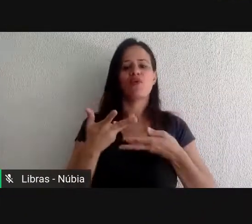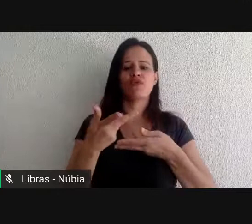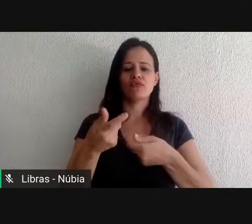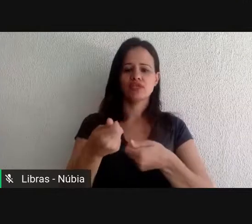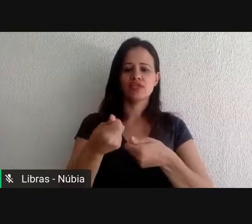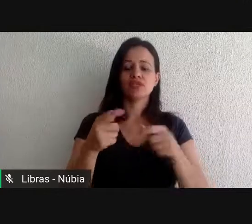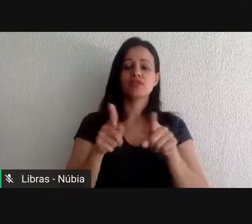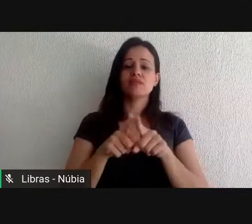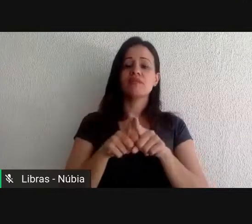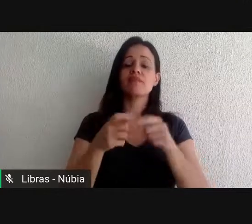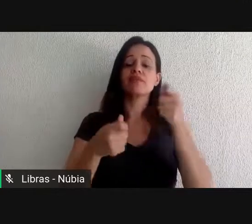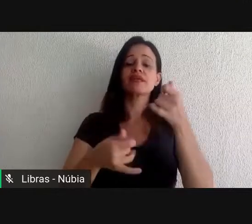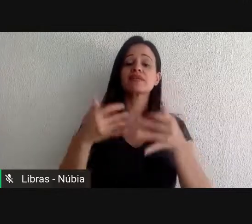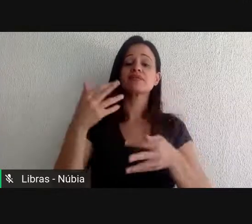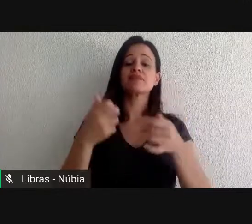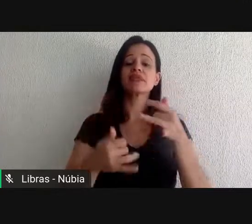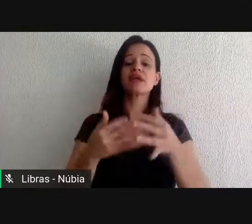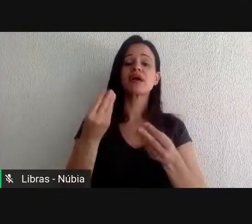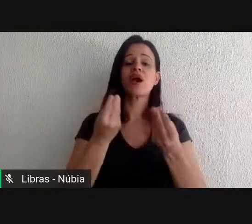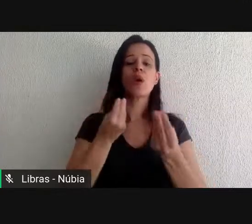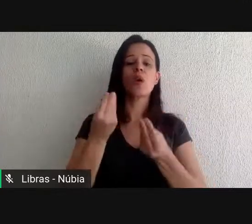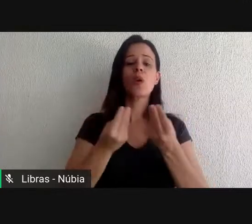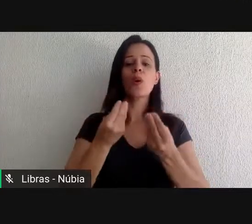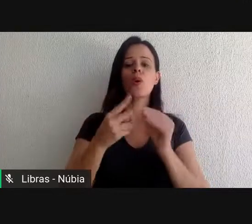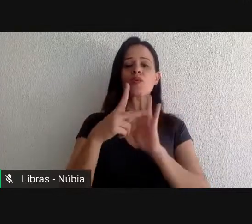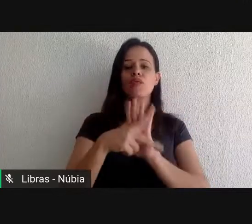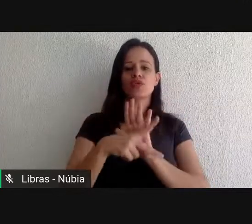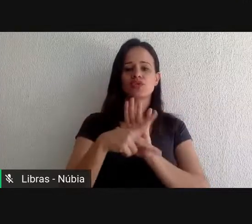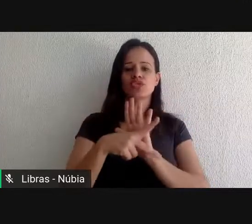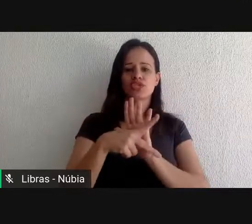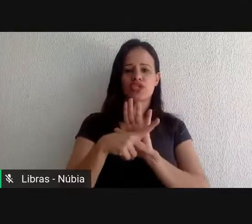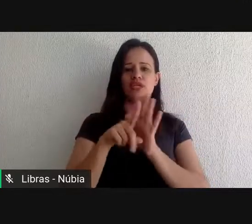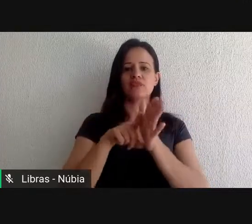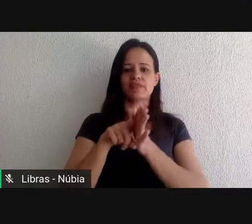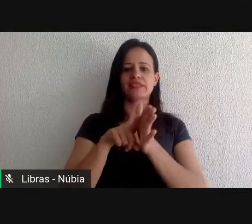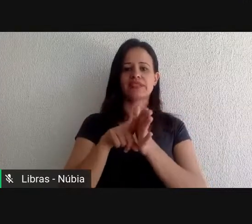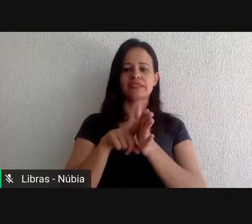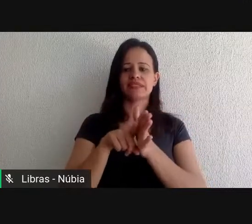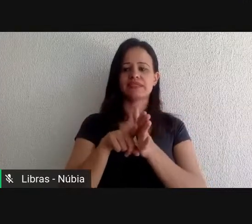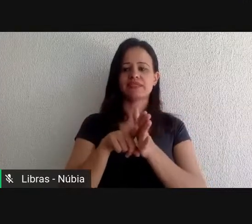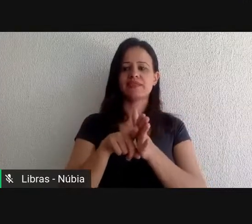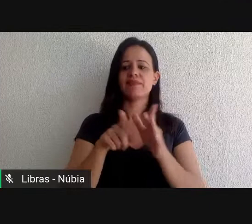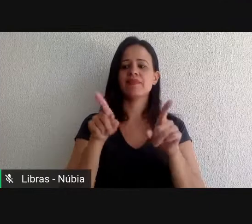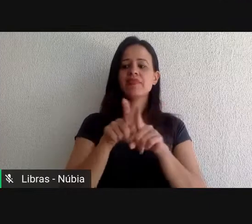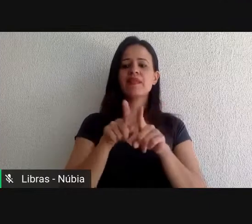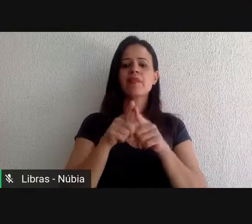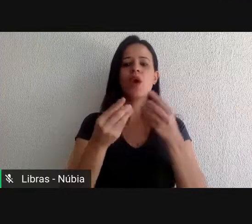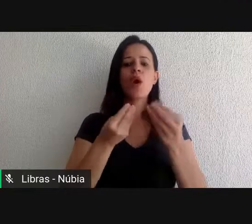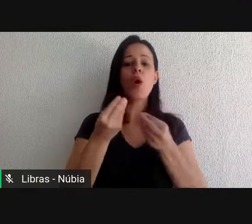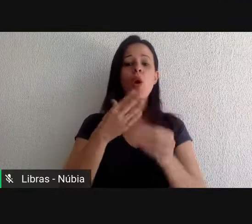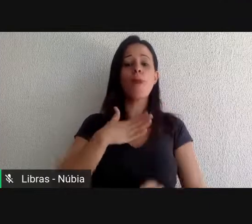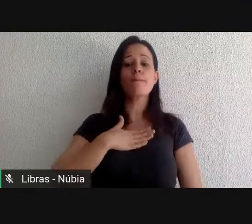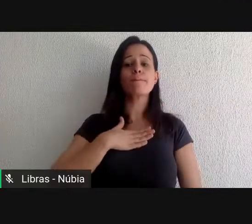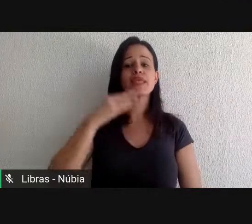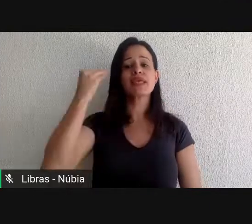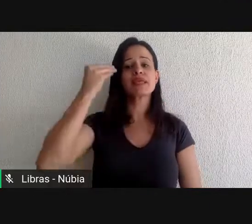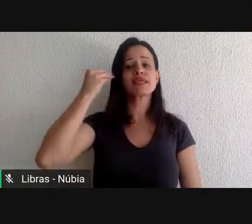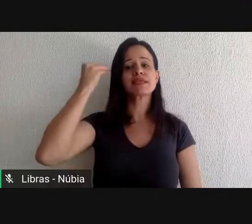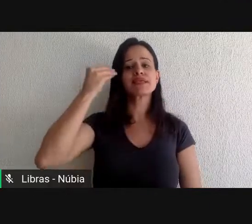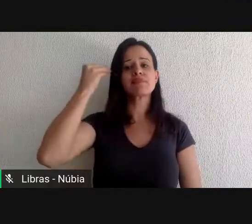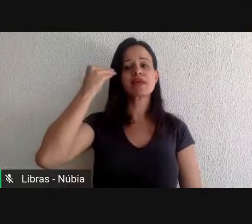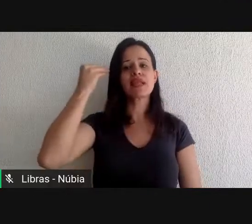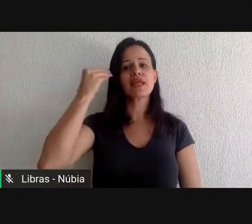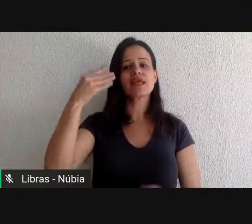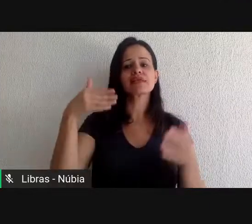para falar um pouco sobre o projeto de pesquisa e também sobre a minha experiência em